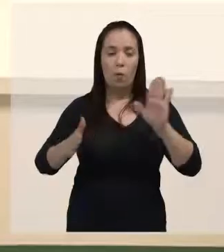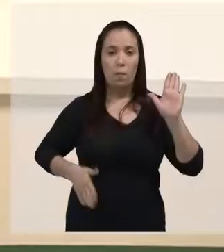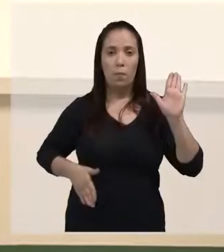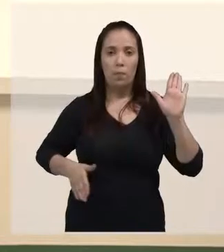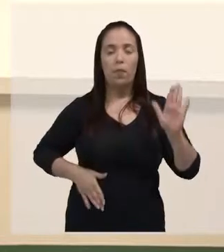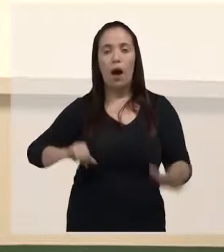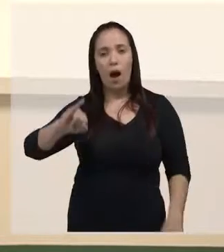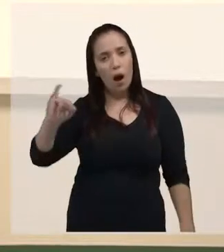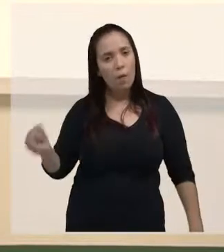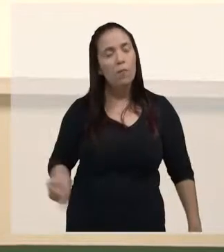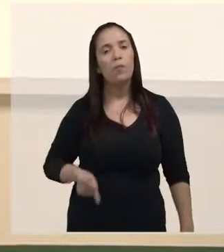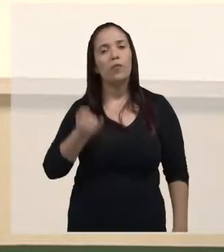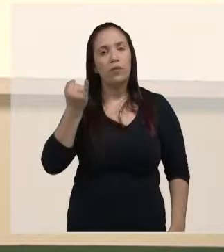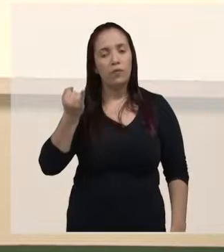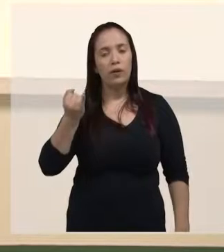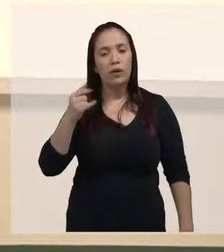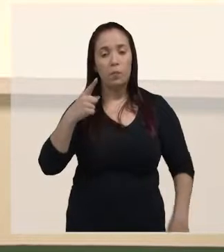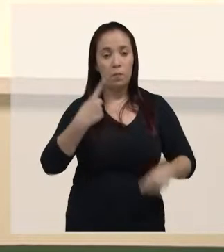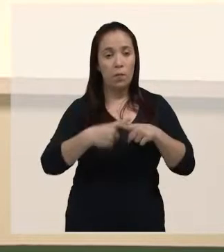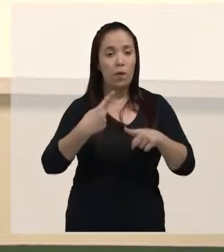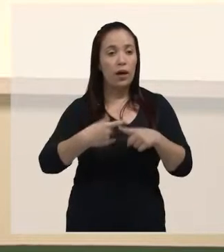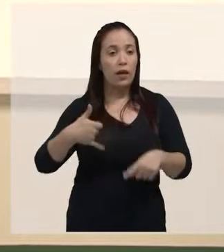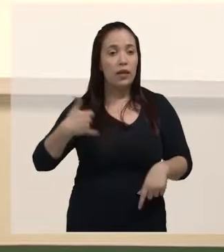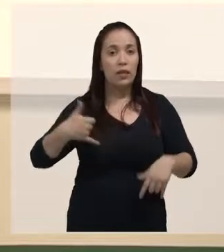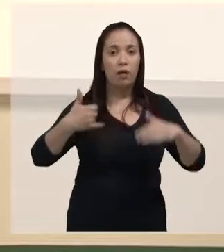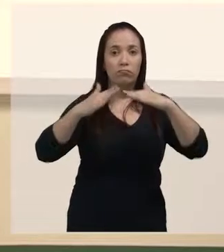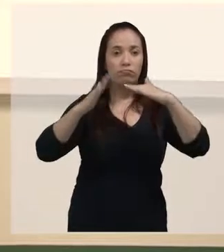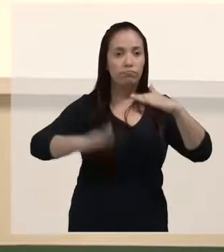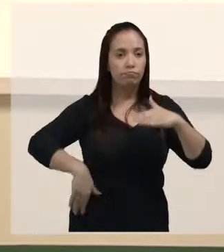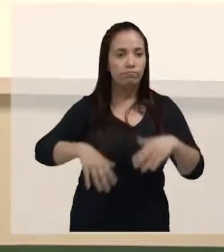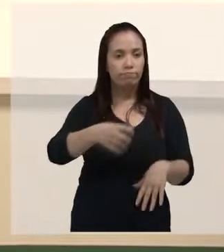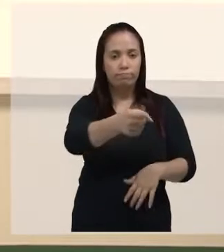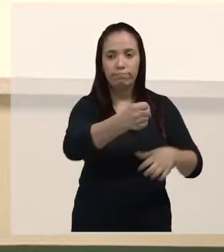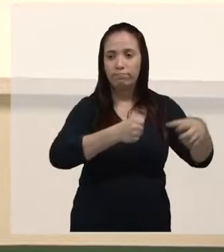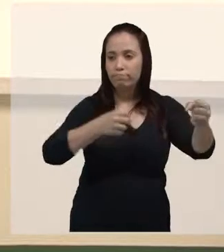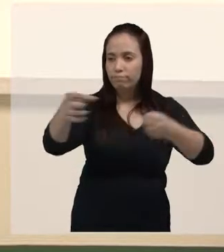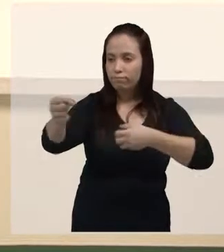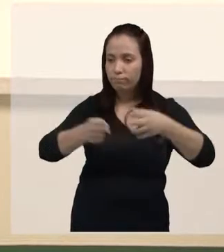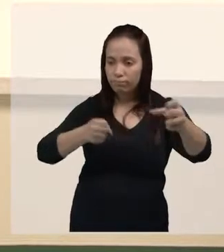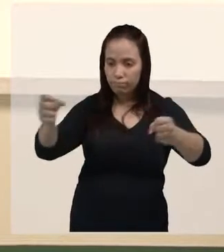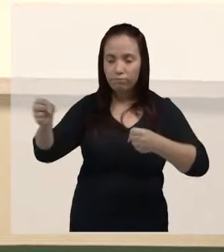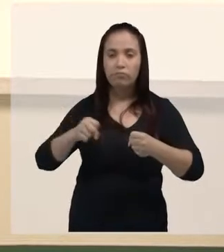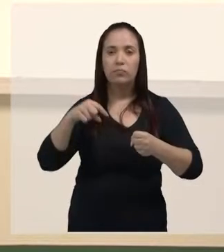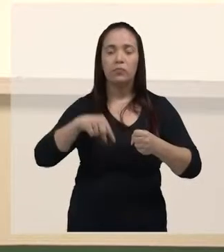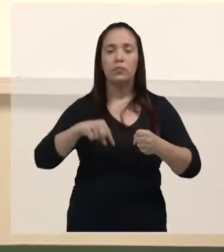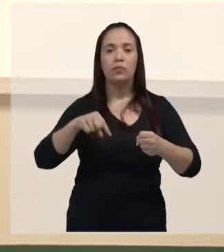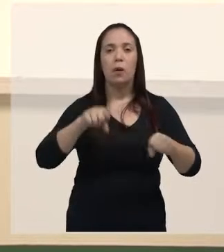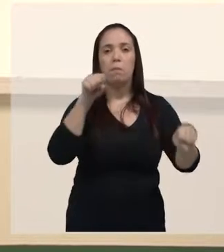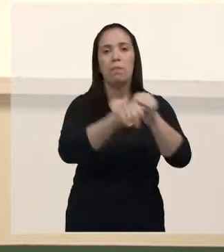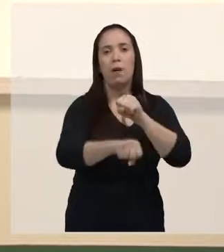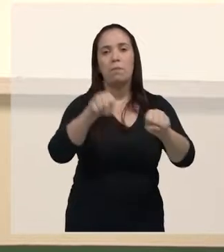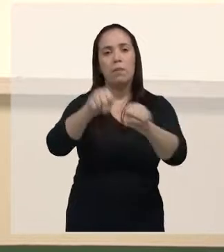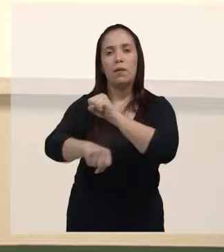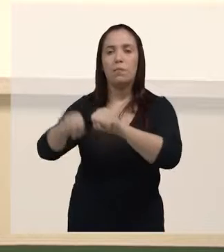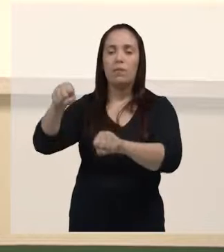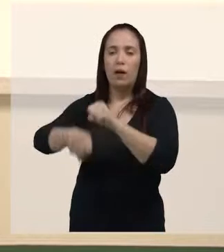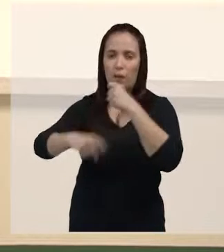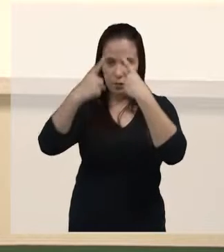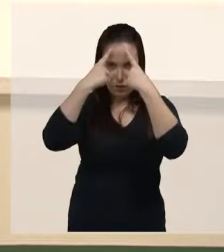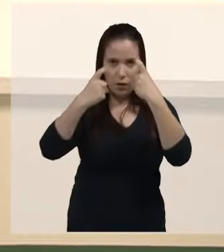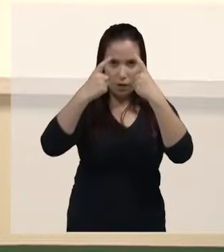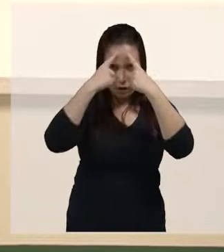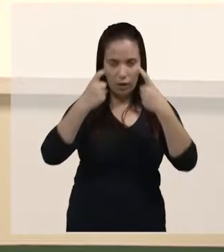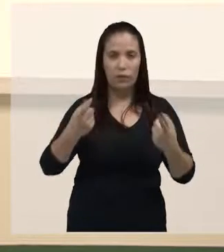menor delinquente, que tem consciência que é delinquente, ele usa a condição dele de menor para matar e para